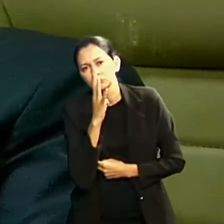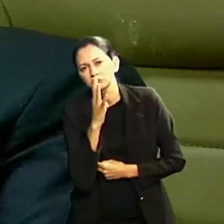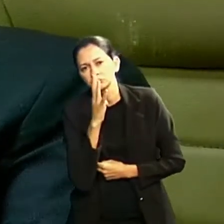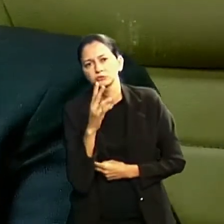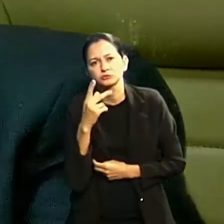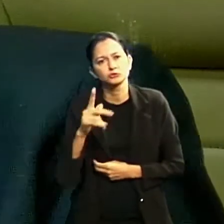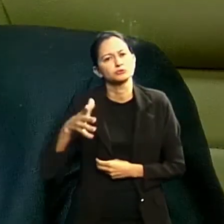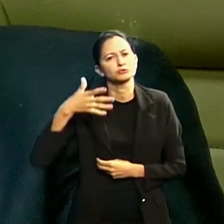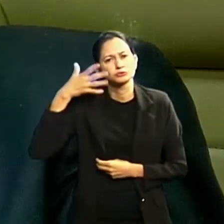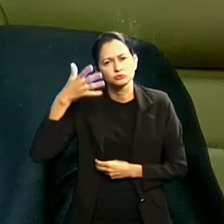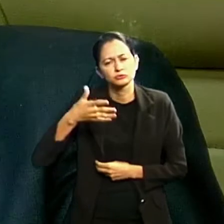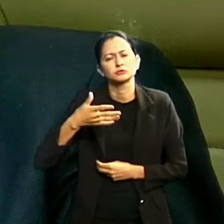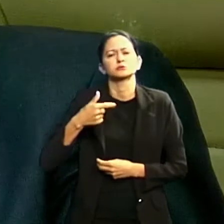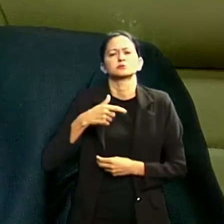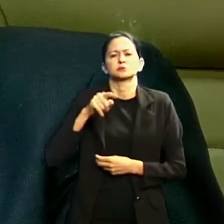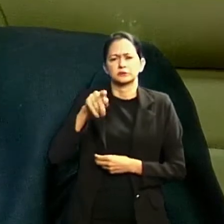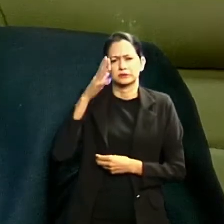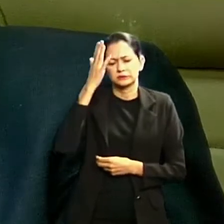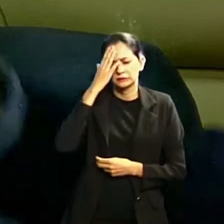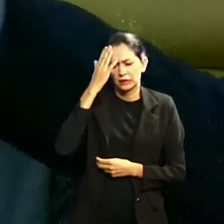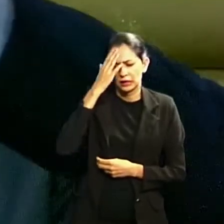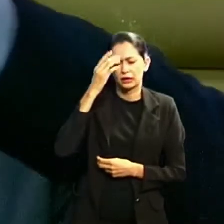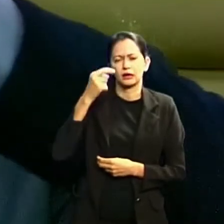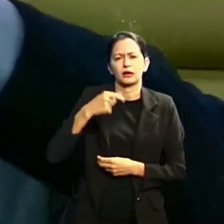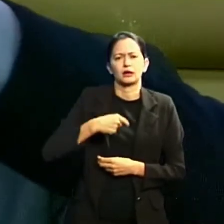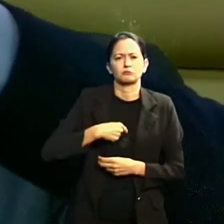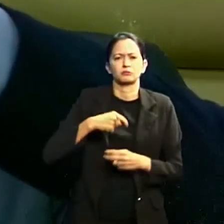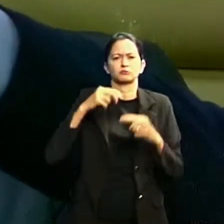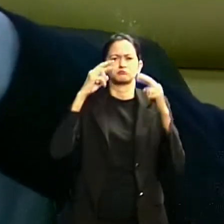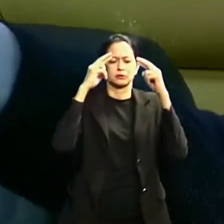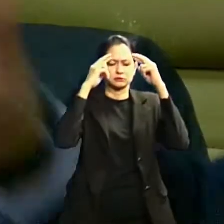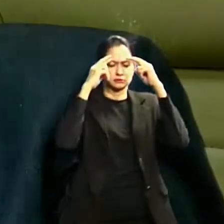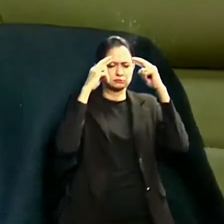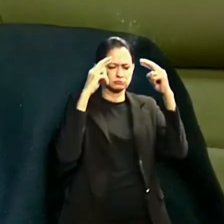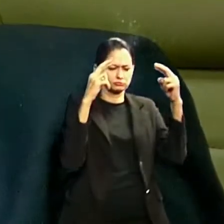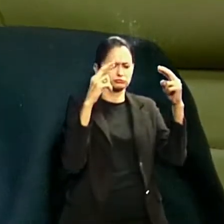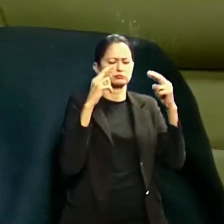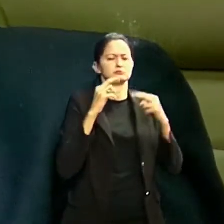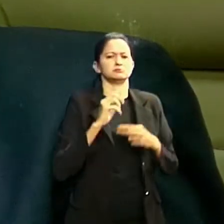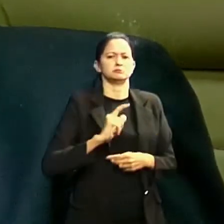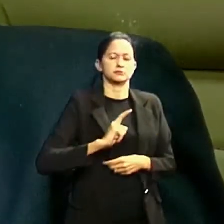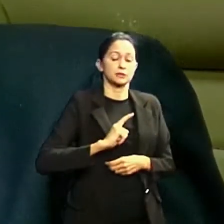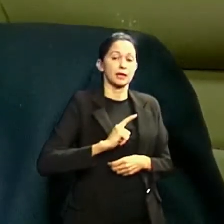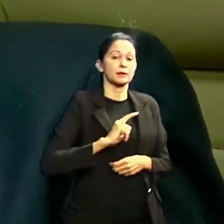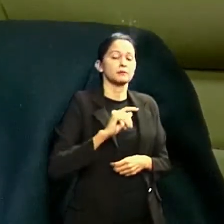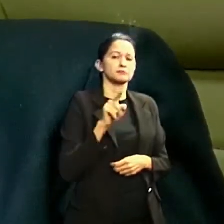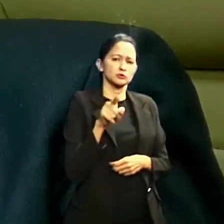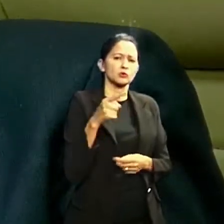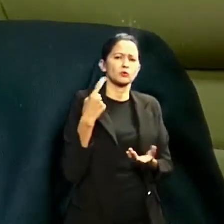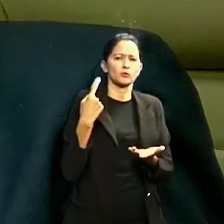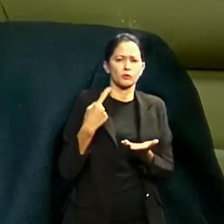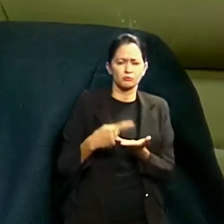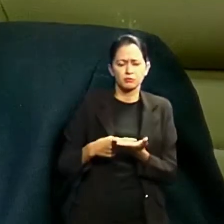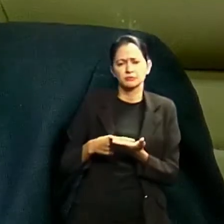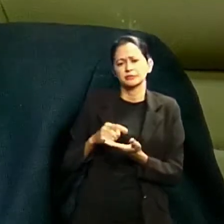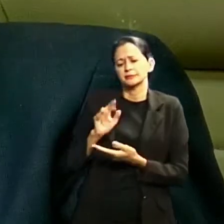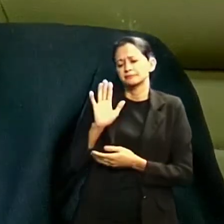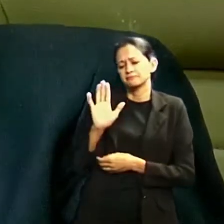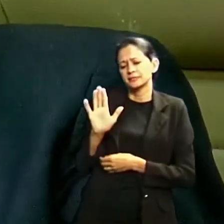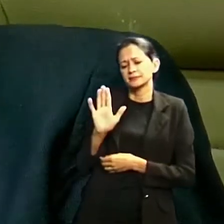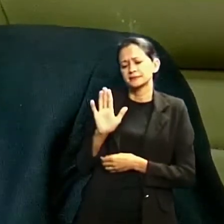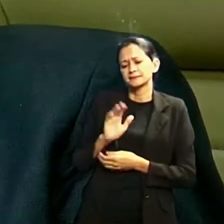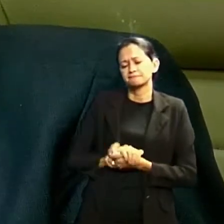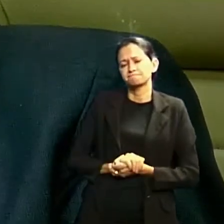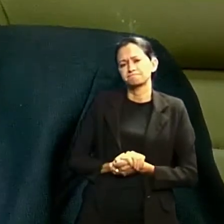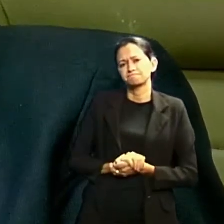Excelência sabe o respeito que eu tenho pelo seu trabalho, sério, comprometido. Mas